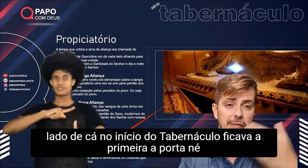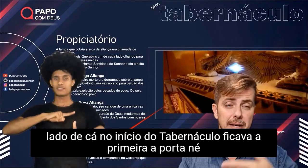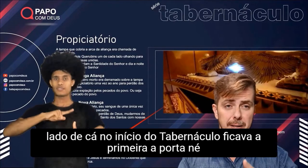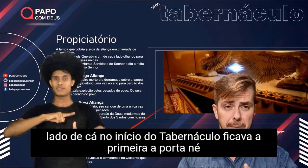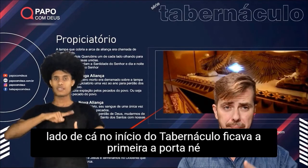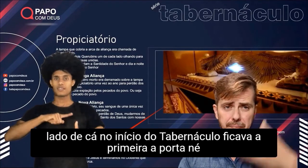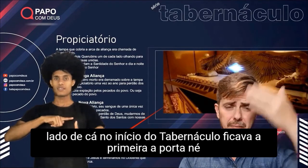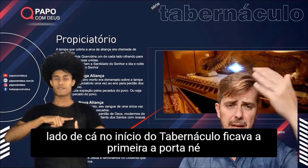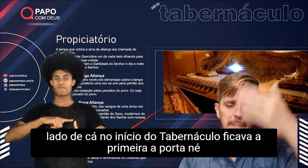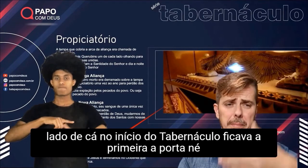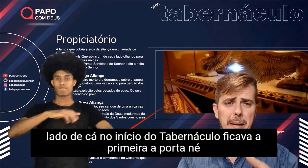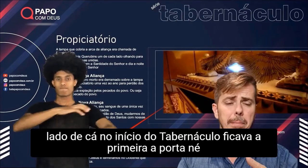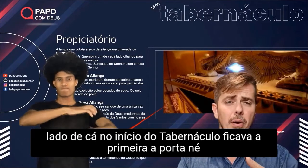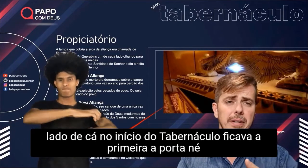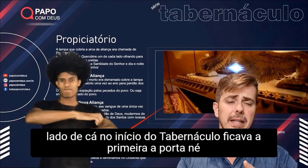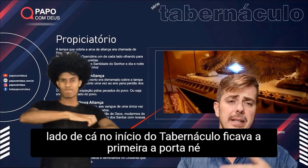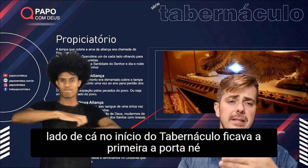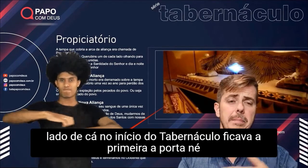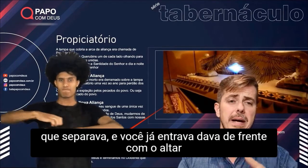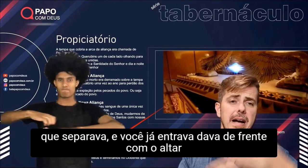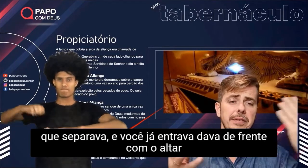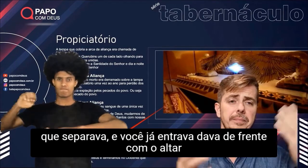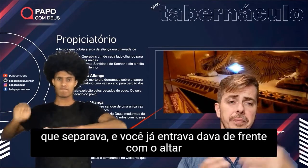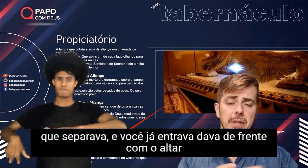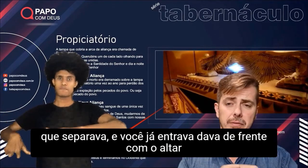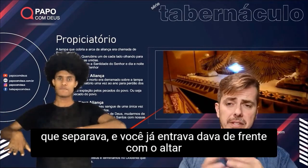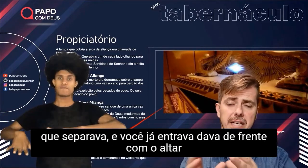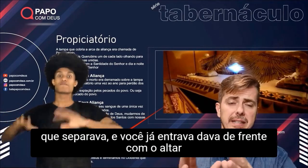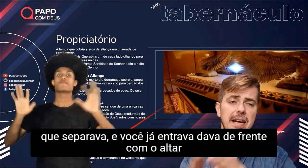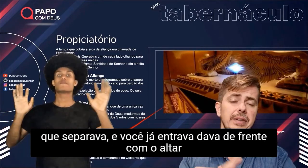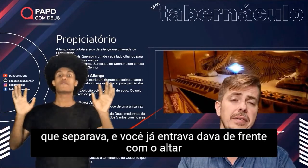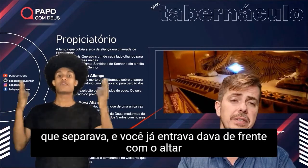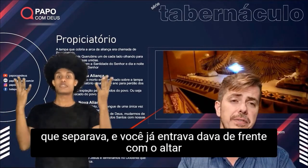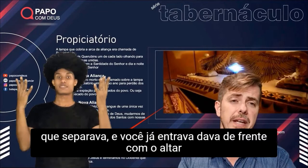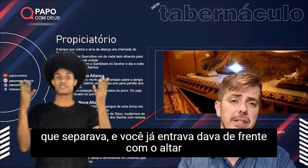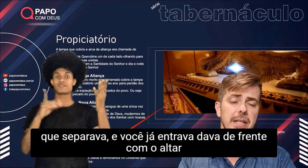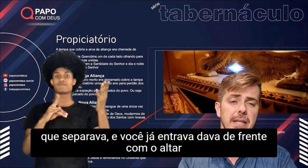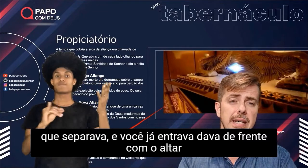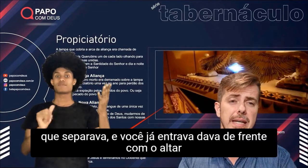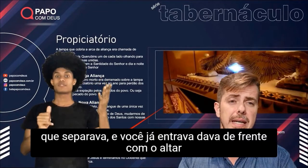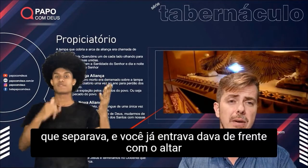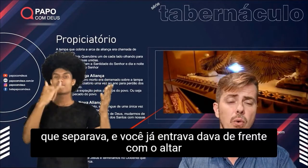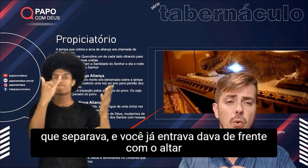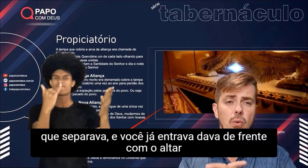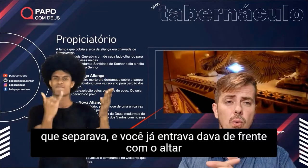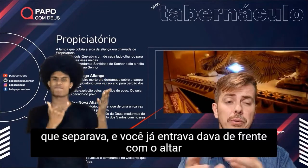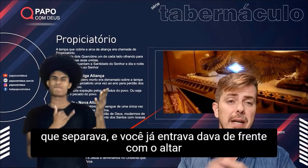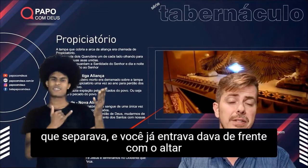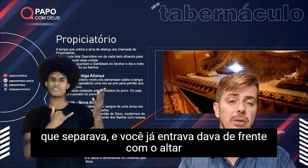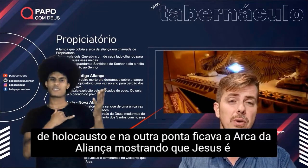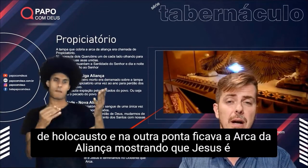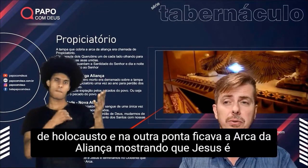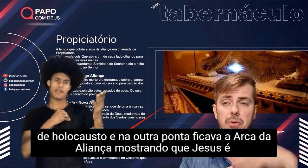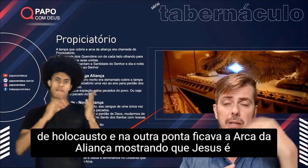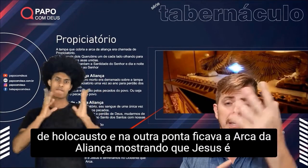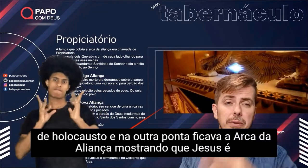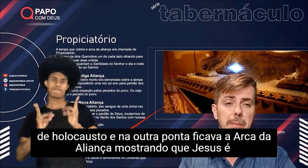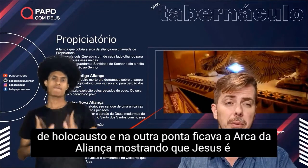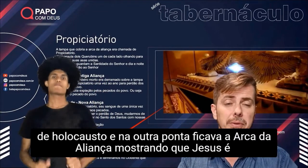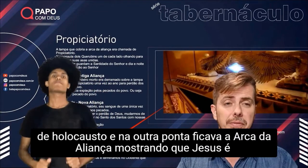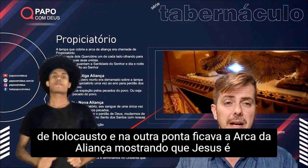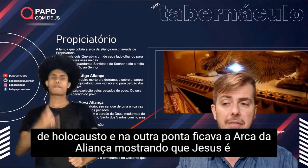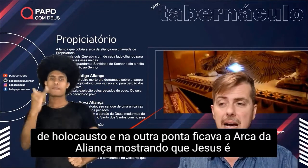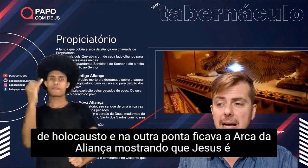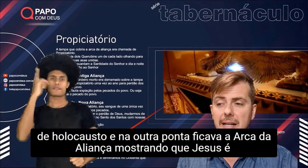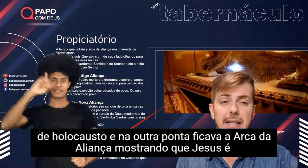tabernáculo ficava a primeira porta, né, que separava, e você já entrava, dava de frente com o altar de holocausto, e na